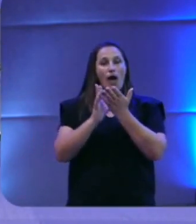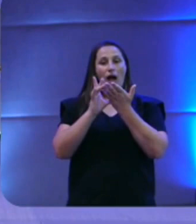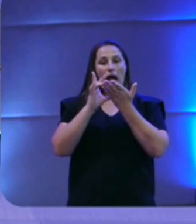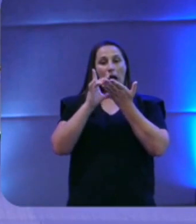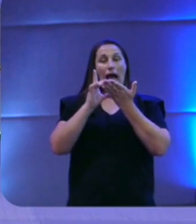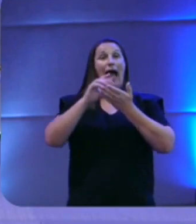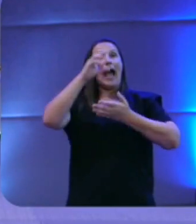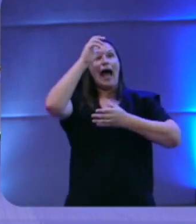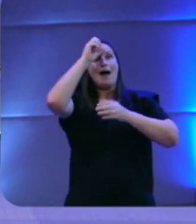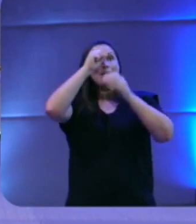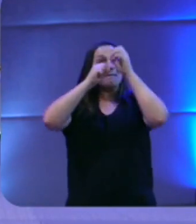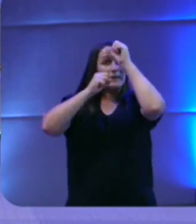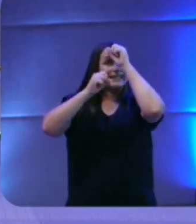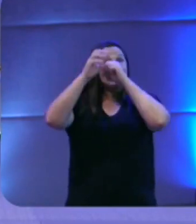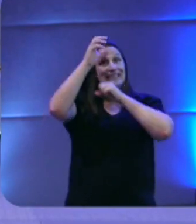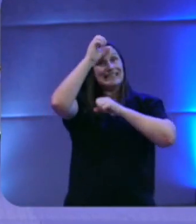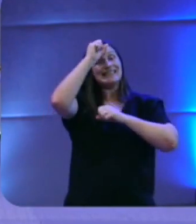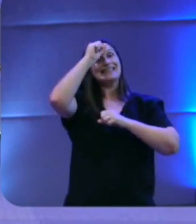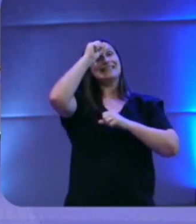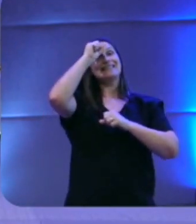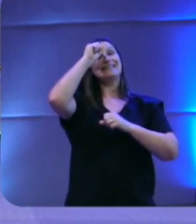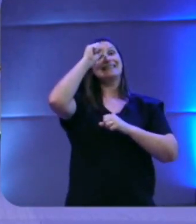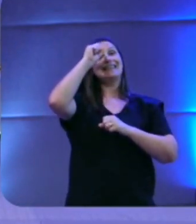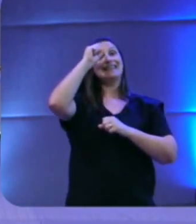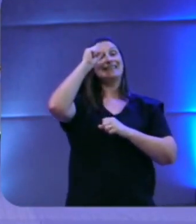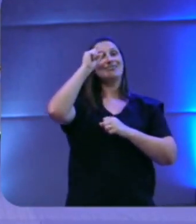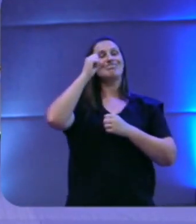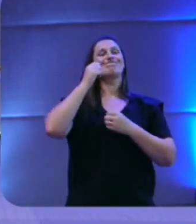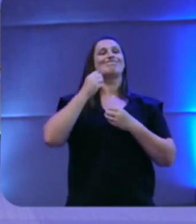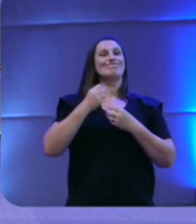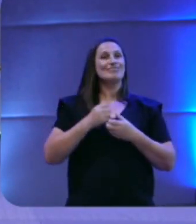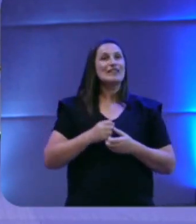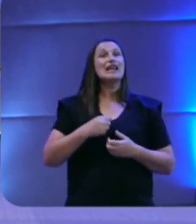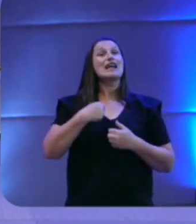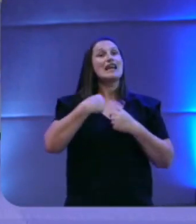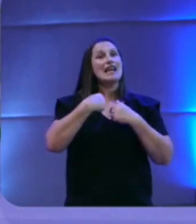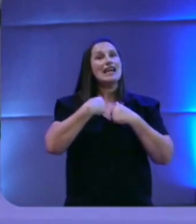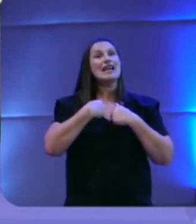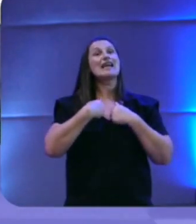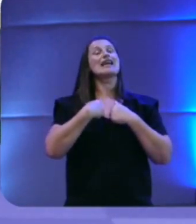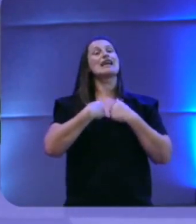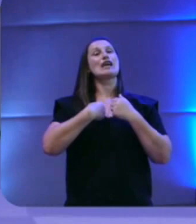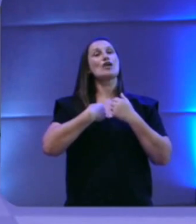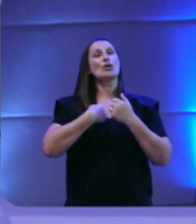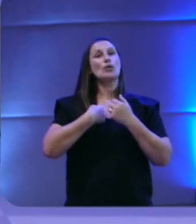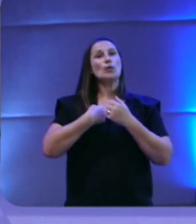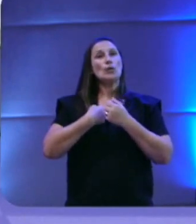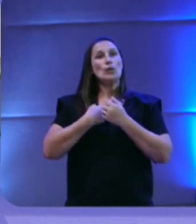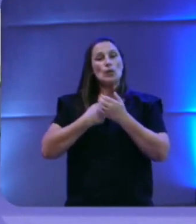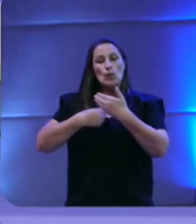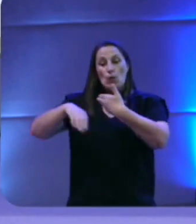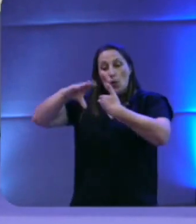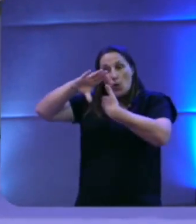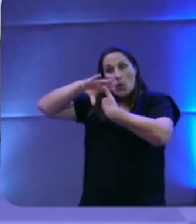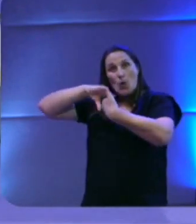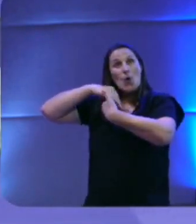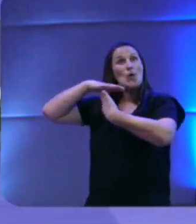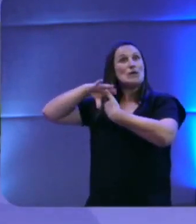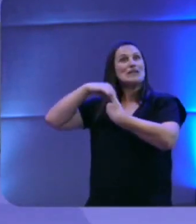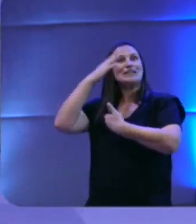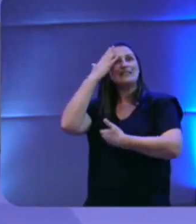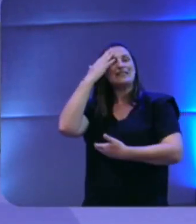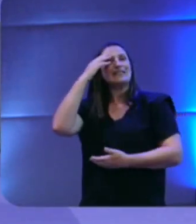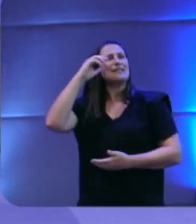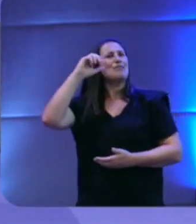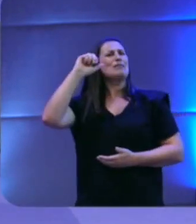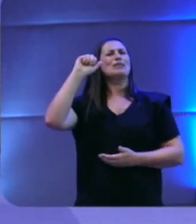pude aprender, lendo a própria história do Deus vivo. Eu pude ganhar conselhos diários para a minha vida, sabedoria